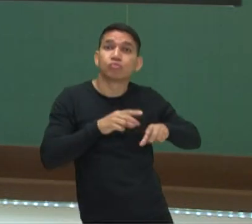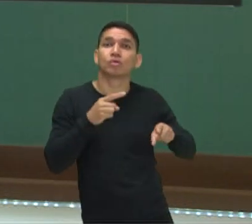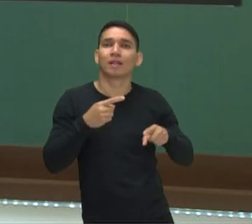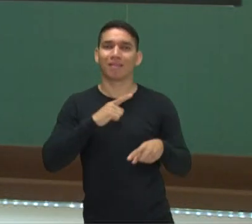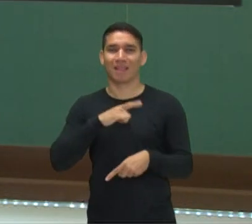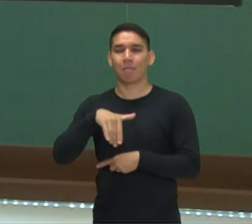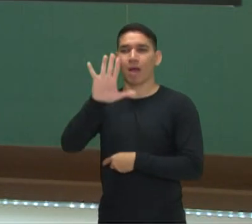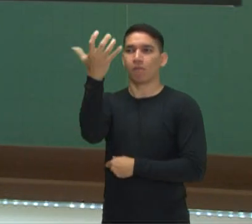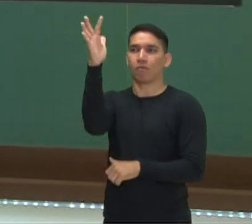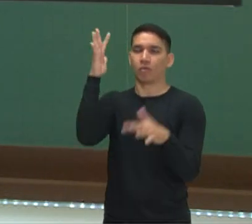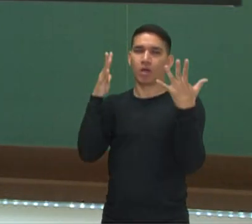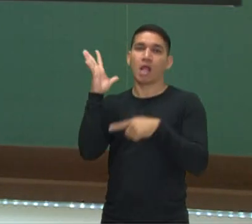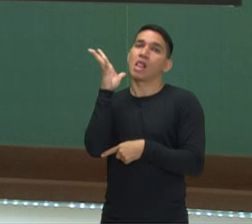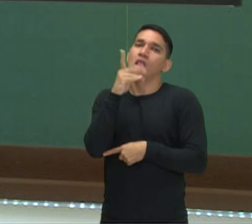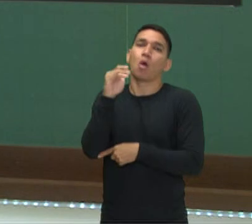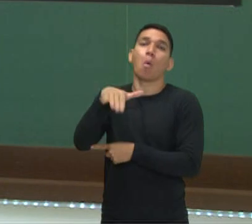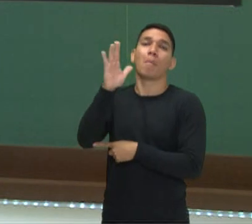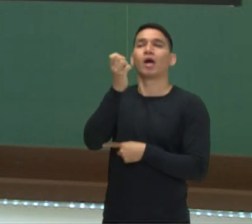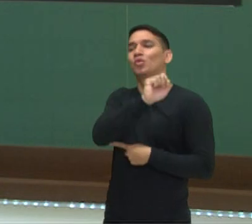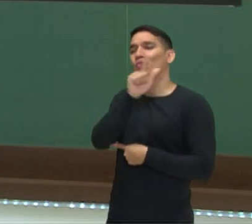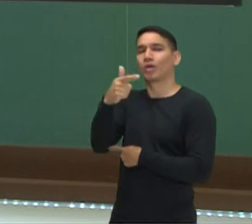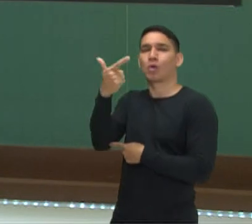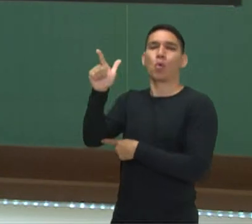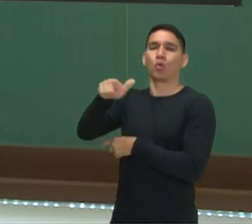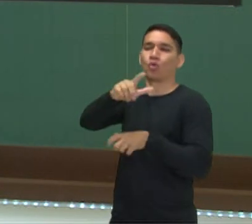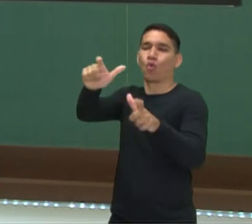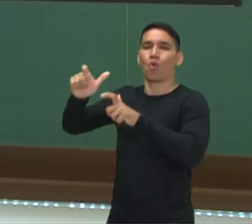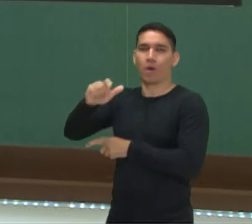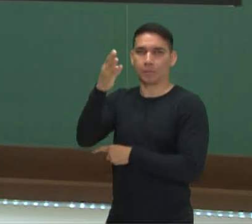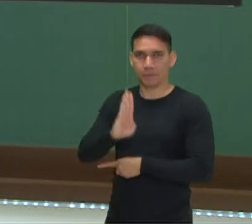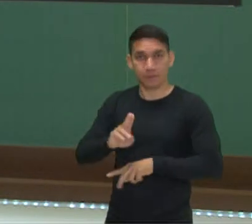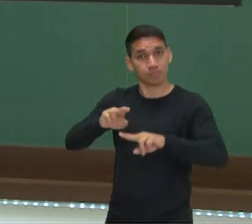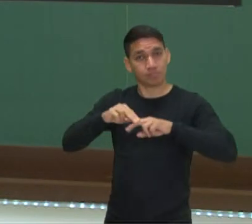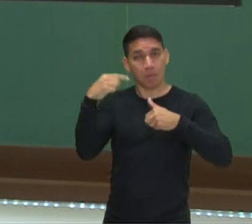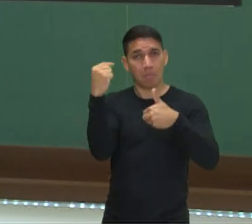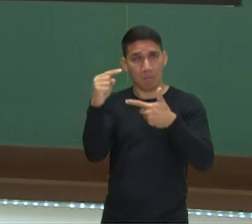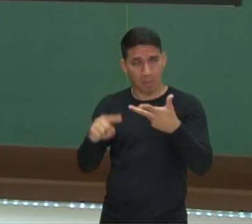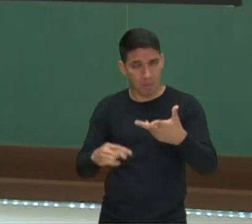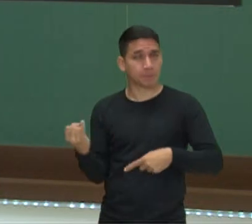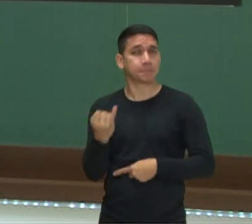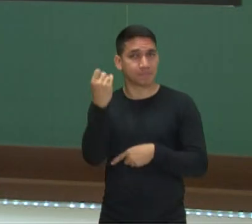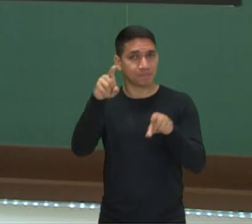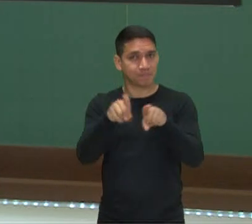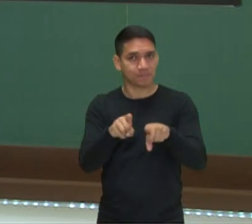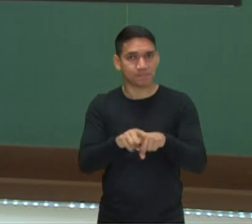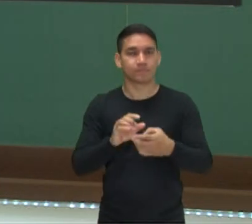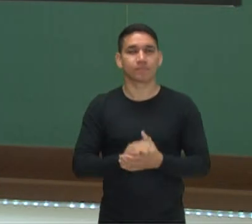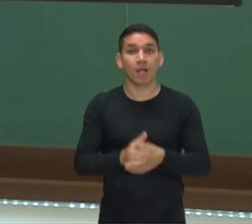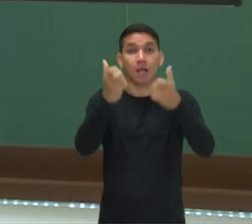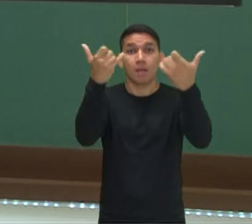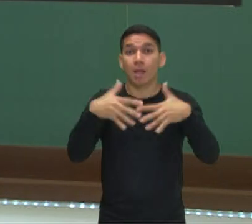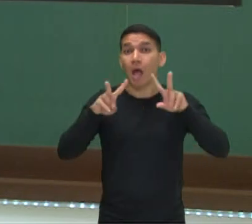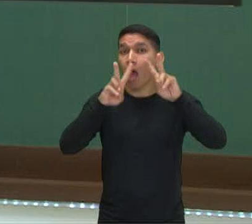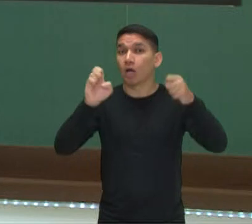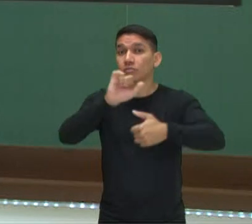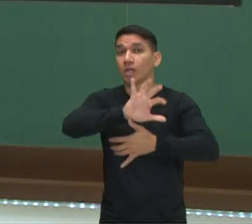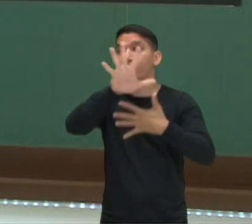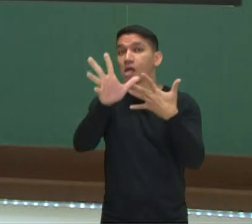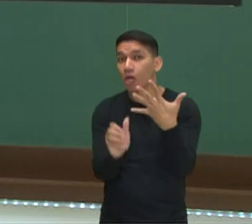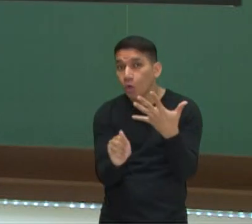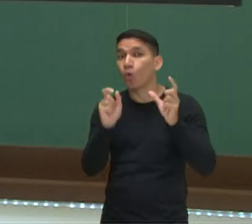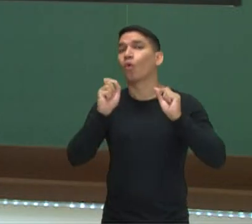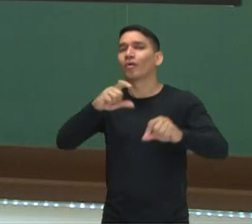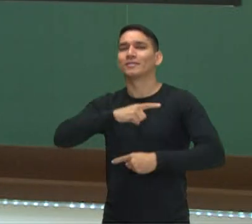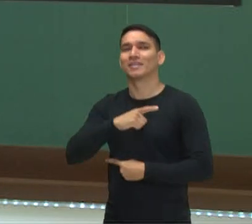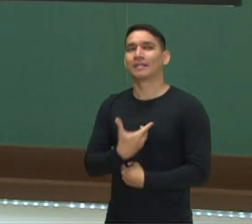ser ocupada do que outras partes do Brasil, certo? Então são fatores importantes ali. E aí, falando de floresta amazônica, o que nós